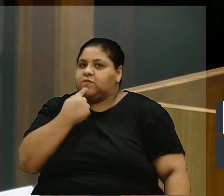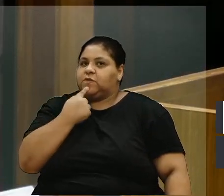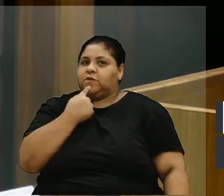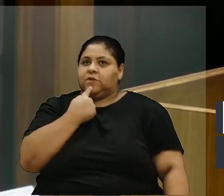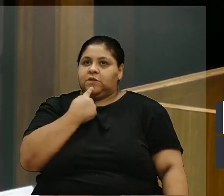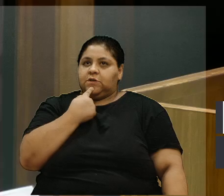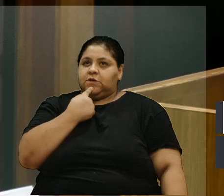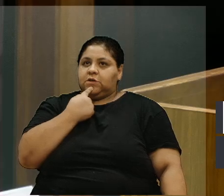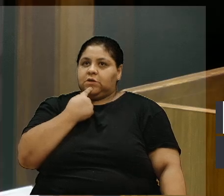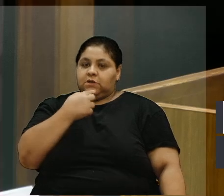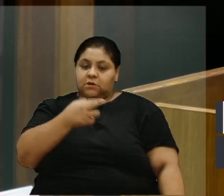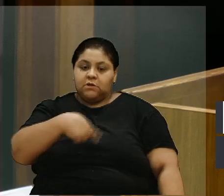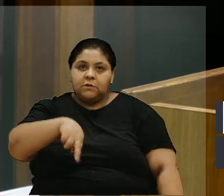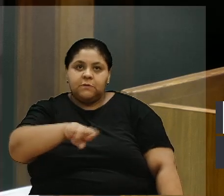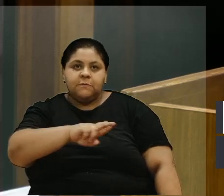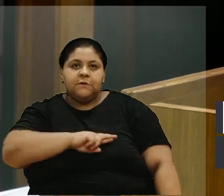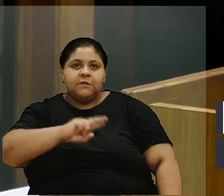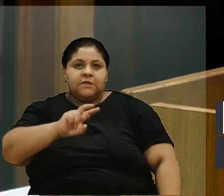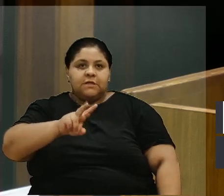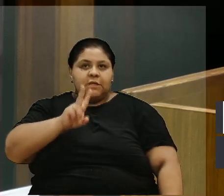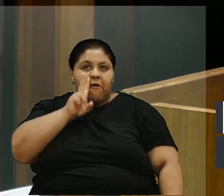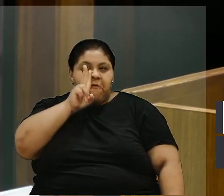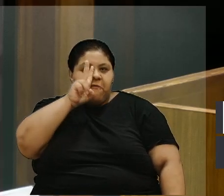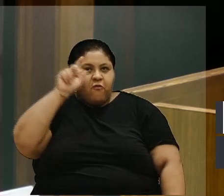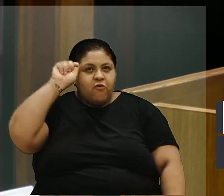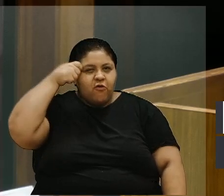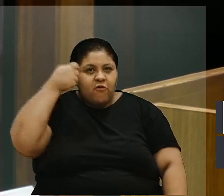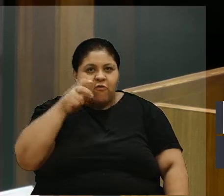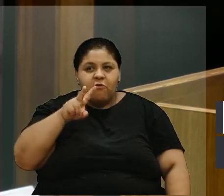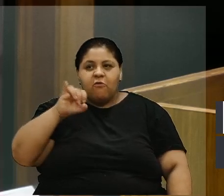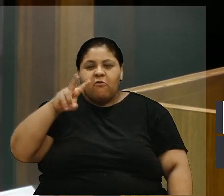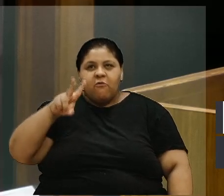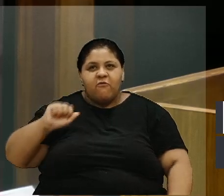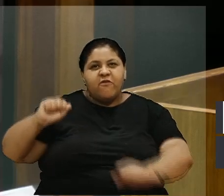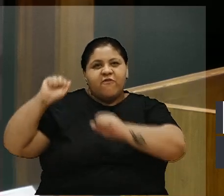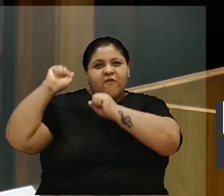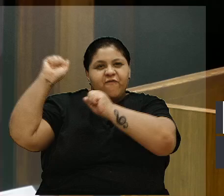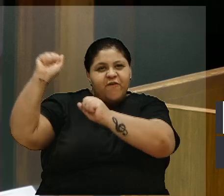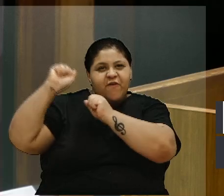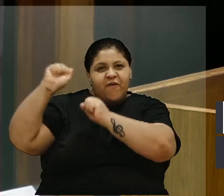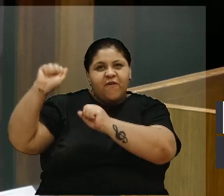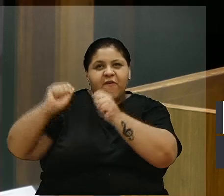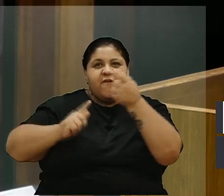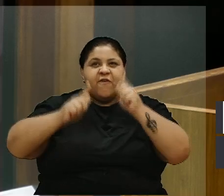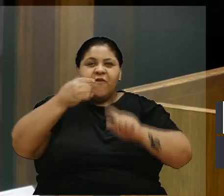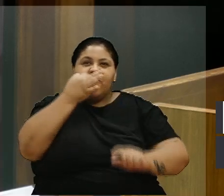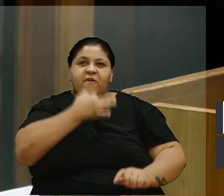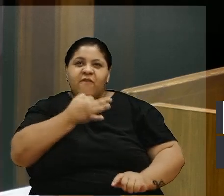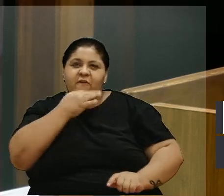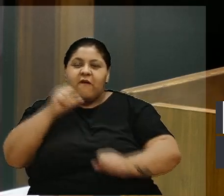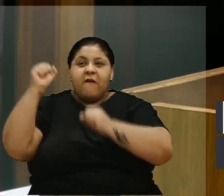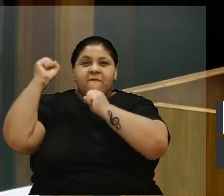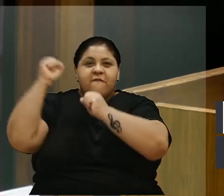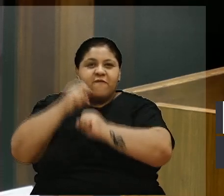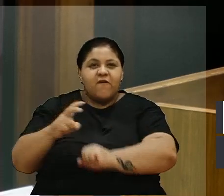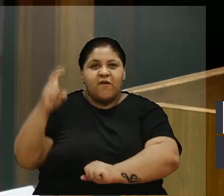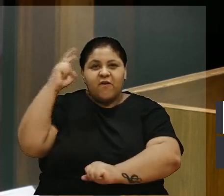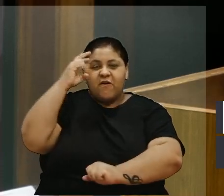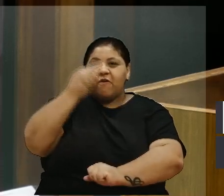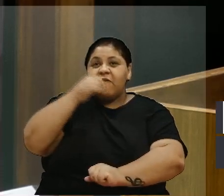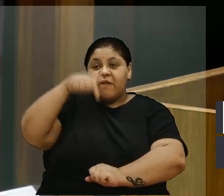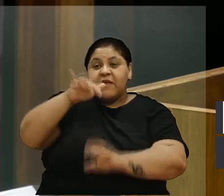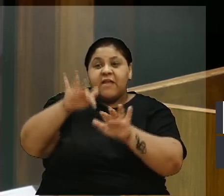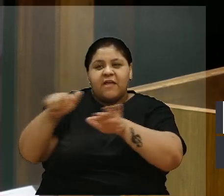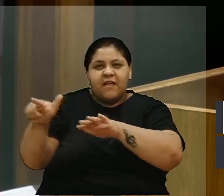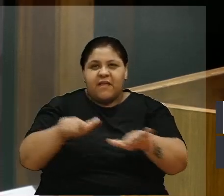da religiosidade e da potência negra. Viva o Carnaval de Caxias, viva a cultura da nossa cidade. Eu, esse final de